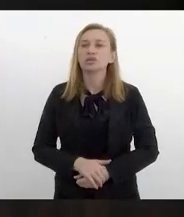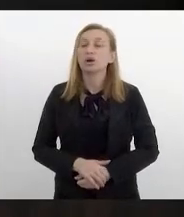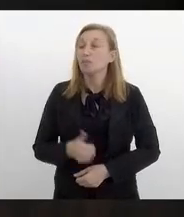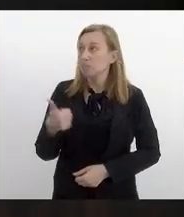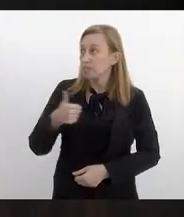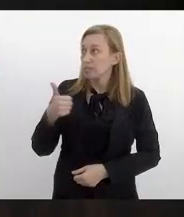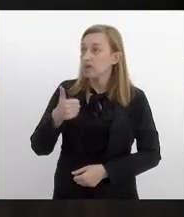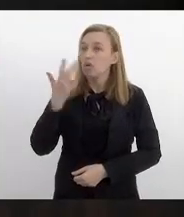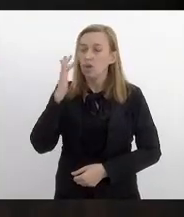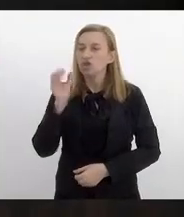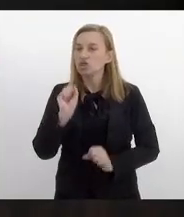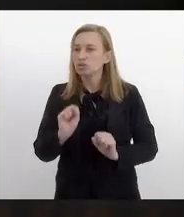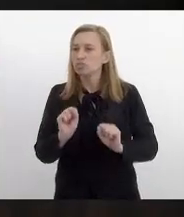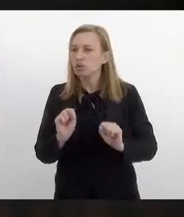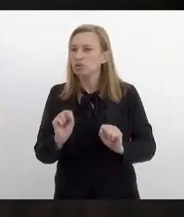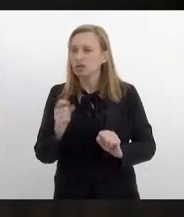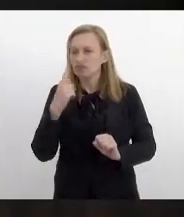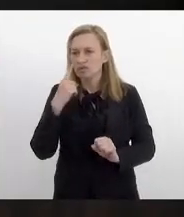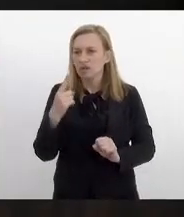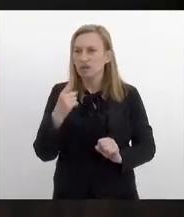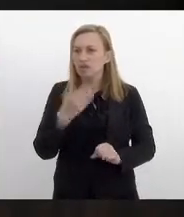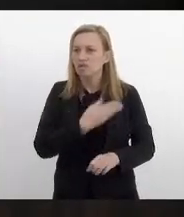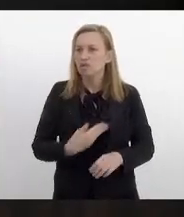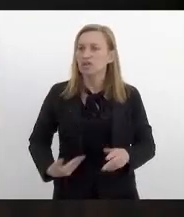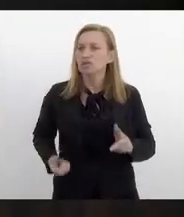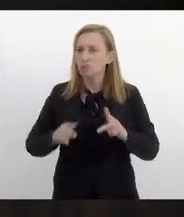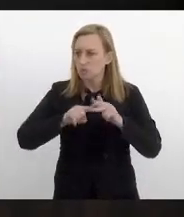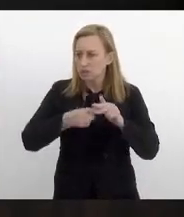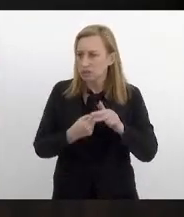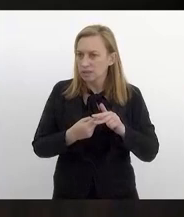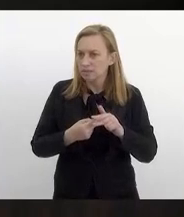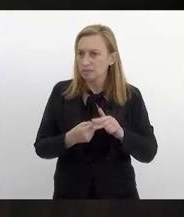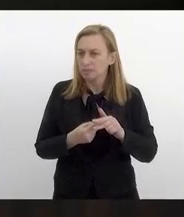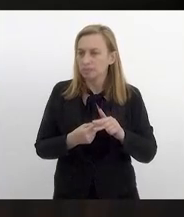Primeiro, eu acho que a gente pode remeter para o governador regulamentar.